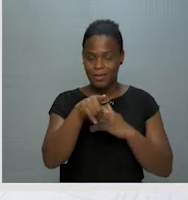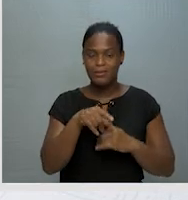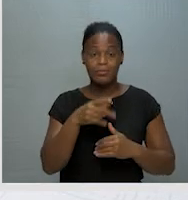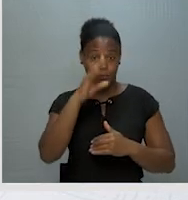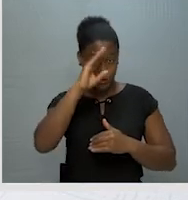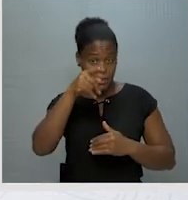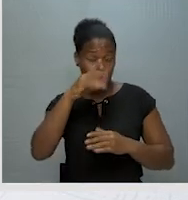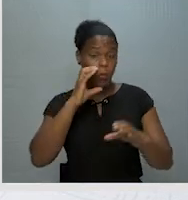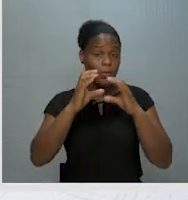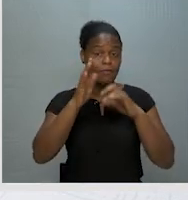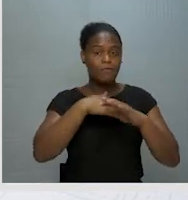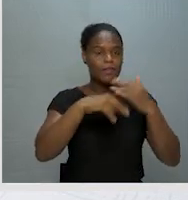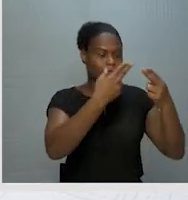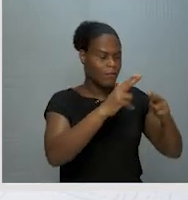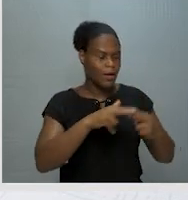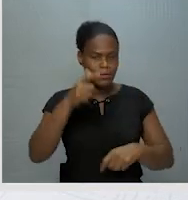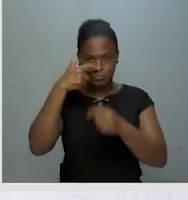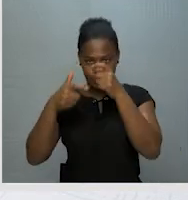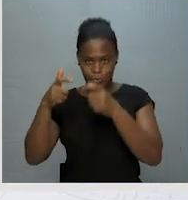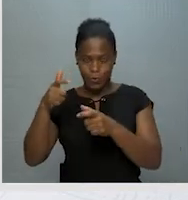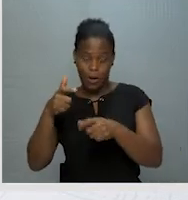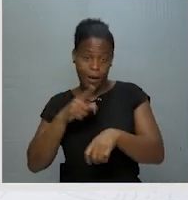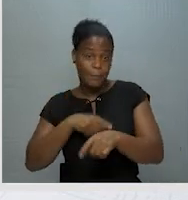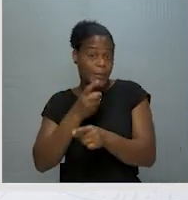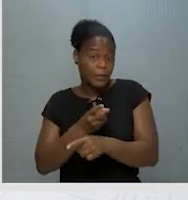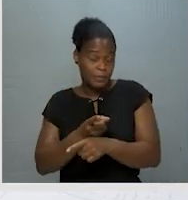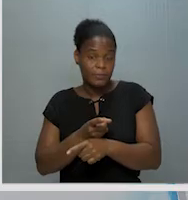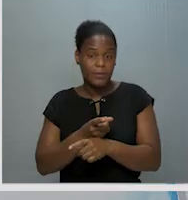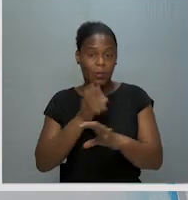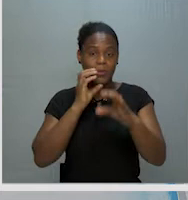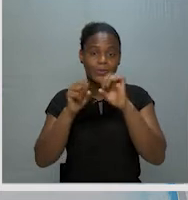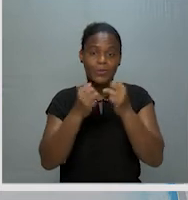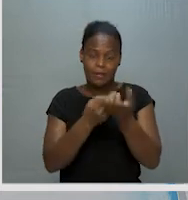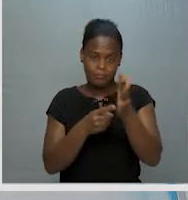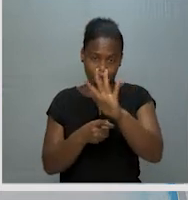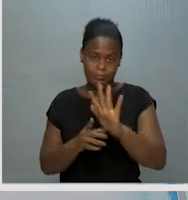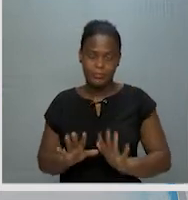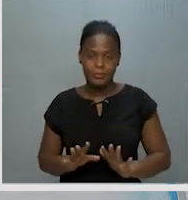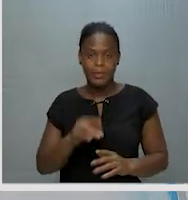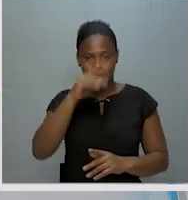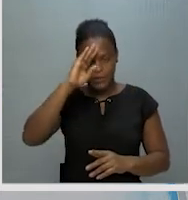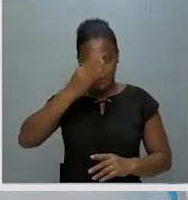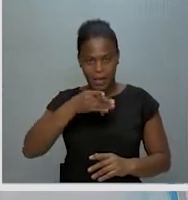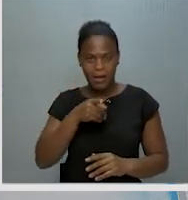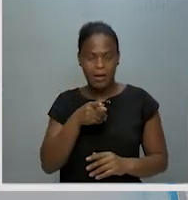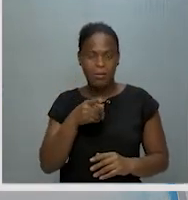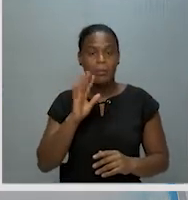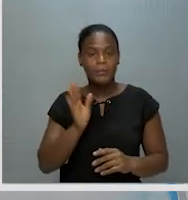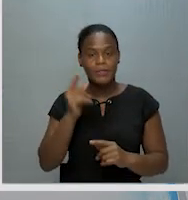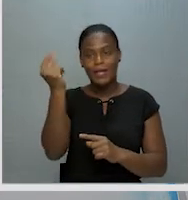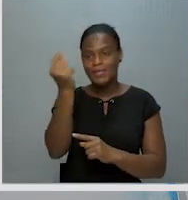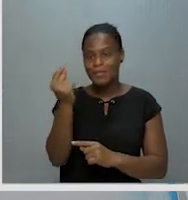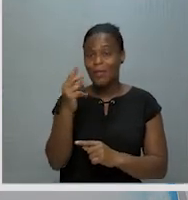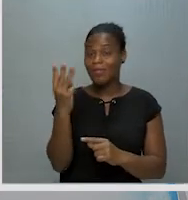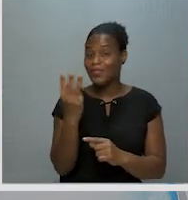é feita para várias pessoas ao mesmo tempo, na comunicação social. Então, já sabem, vocês vão ter que